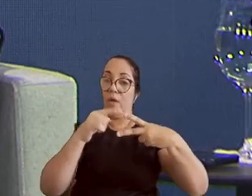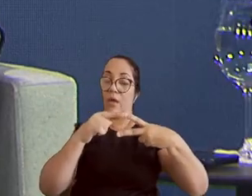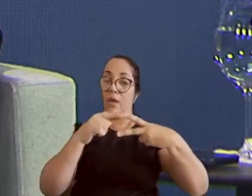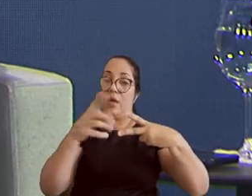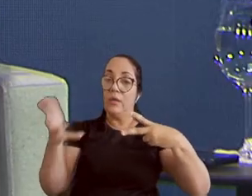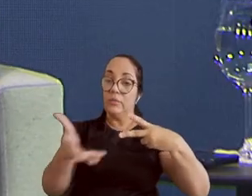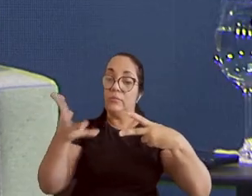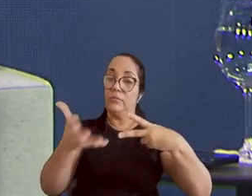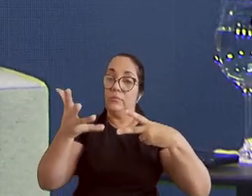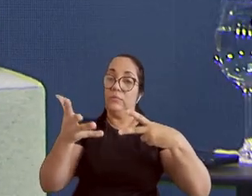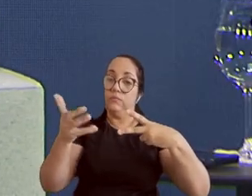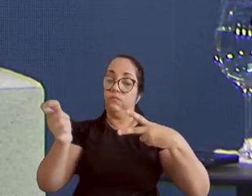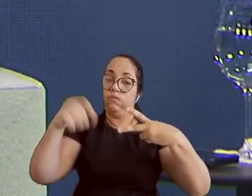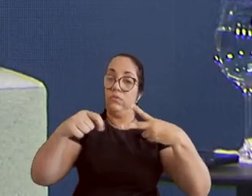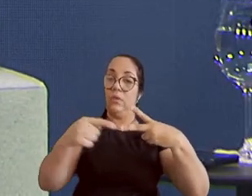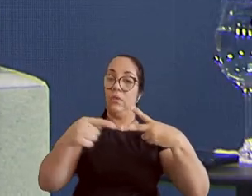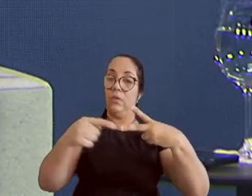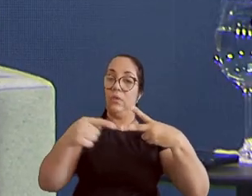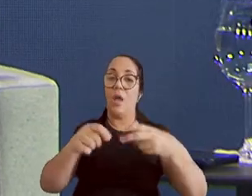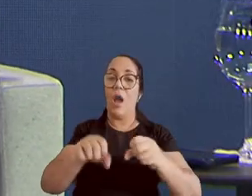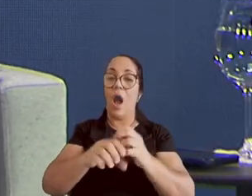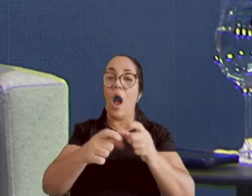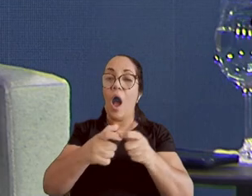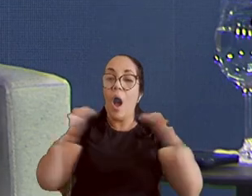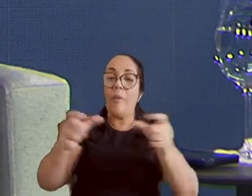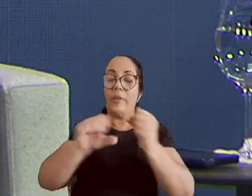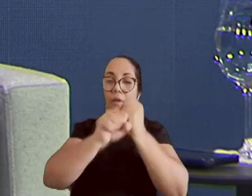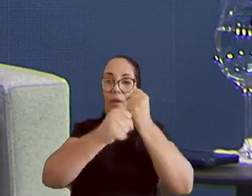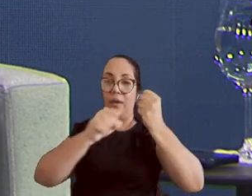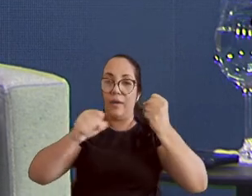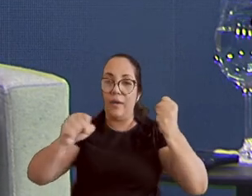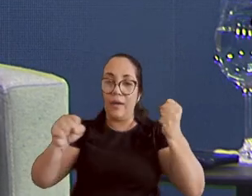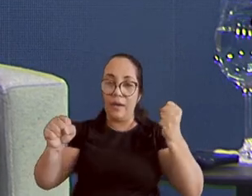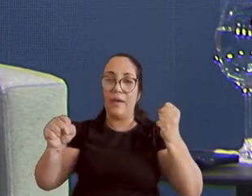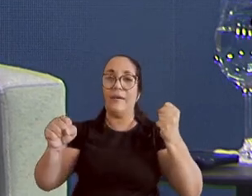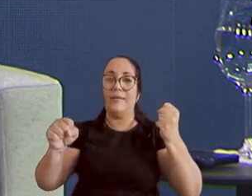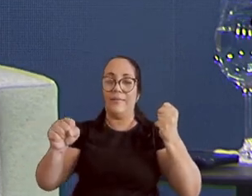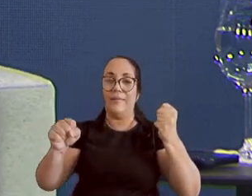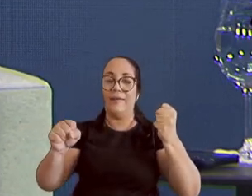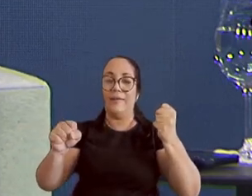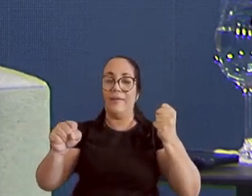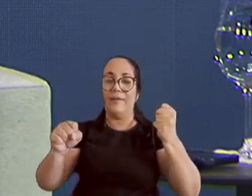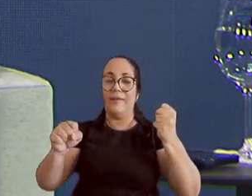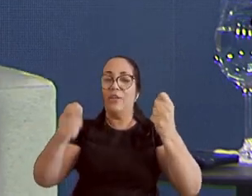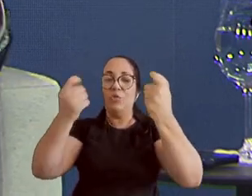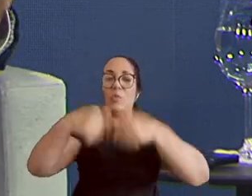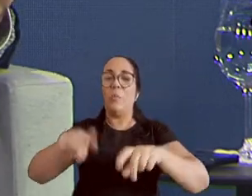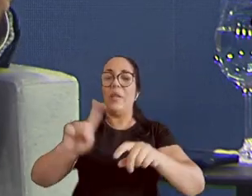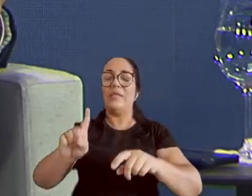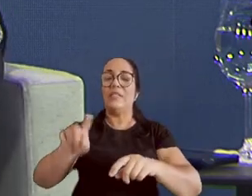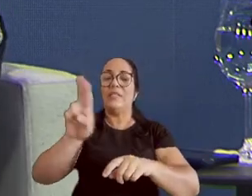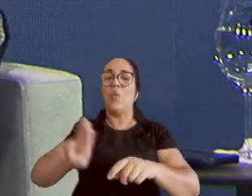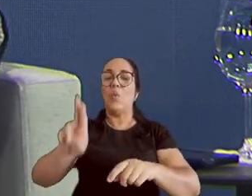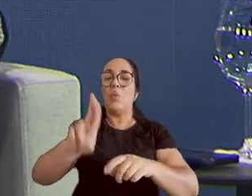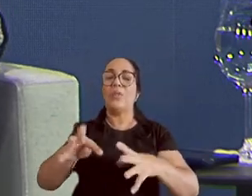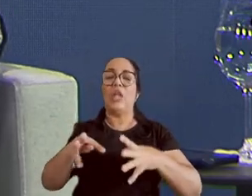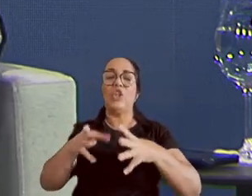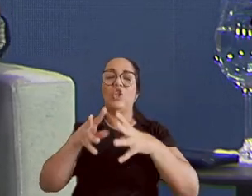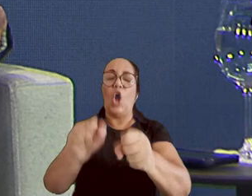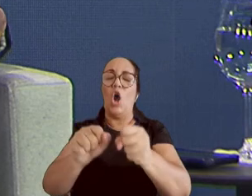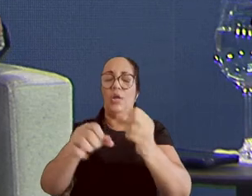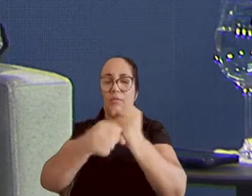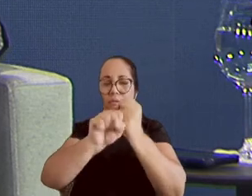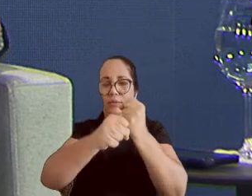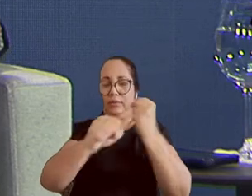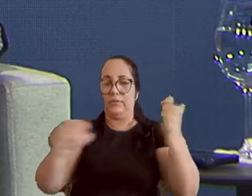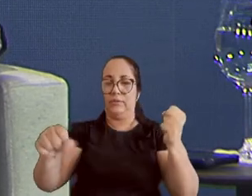aumento de área Inclusive a ponto de não ter que usar a área né para usar números grandes então o Brasil tem mais ou menos